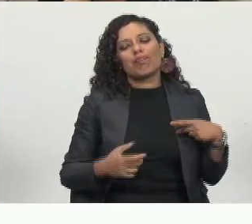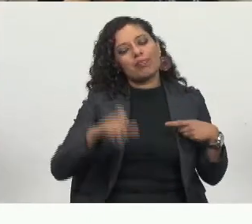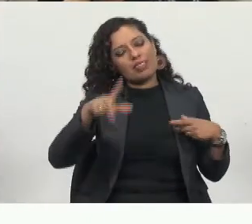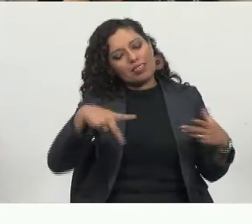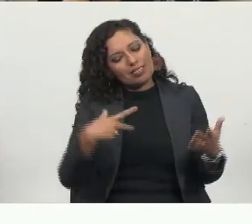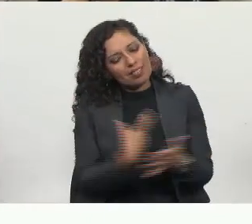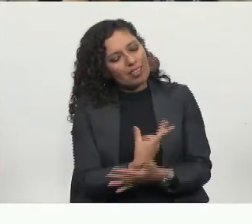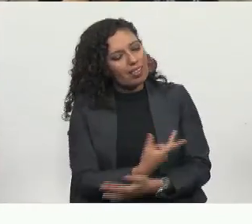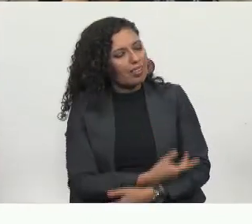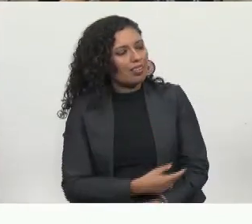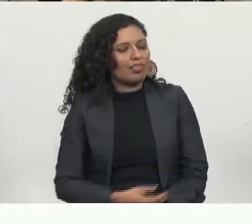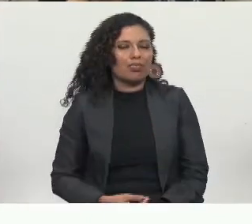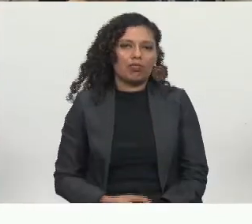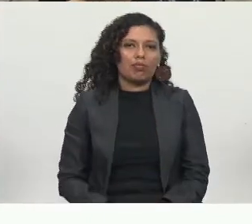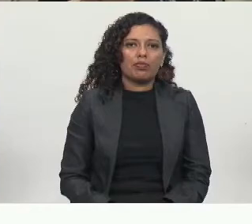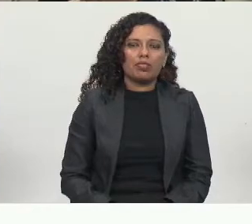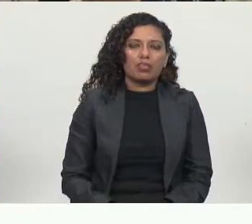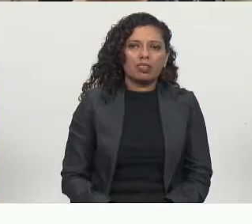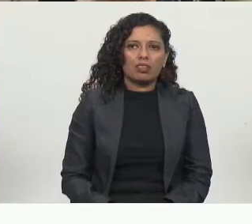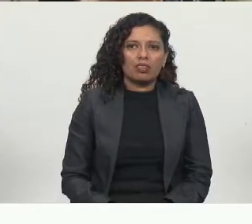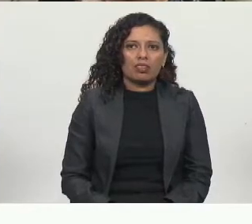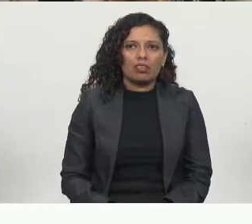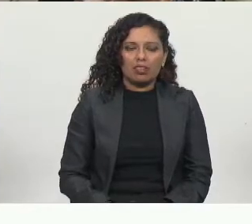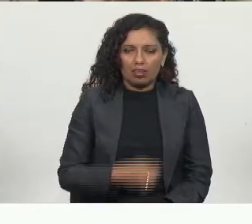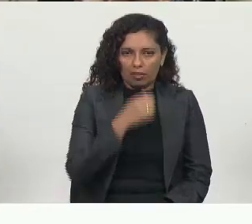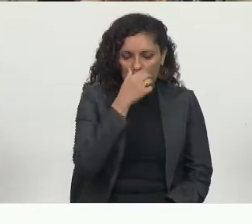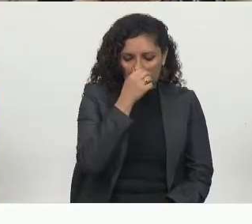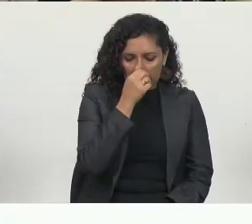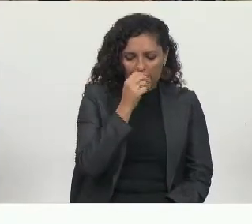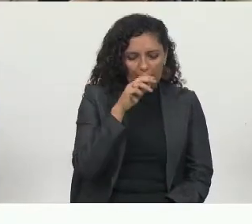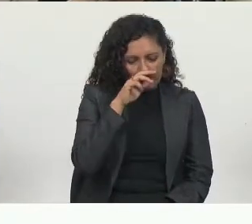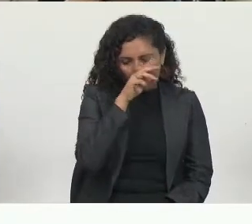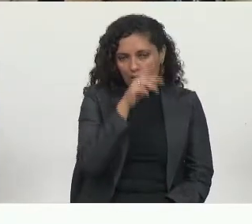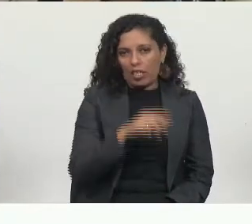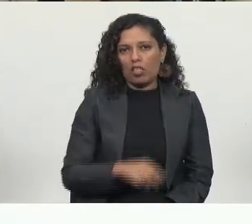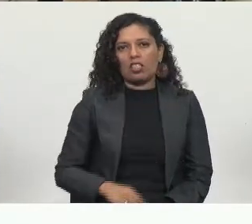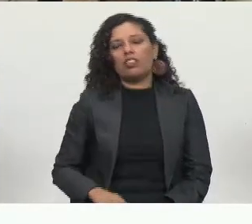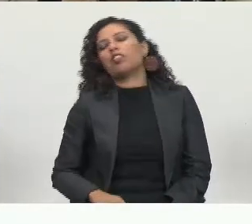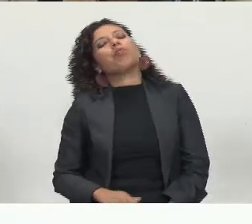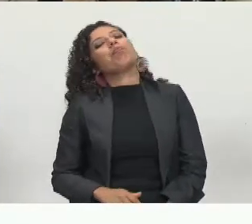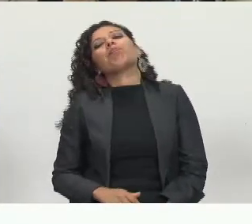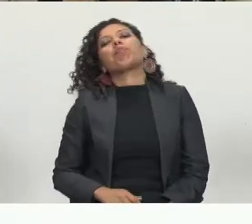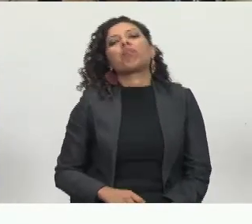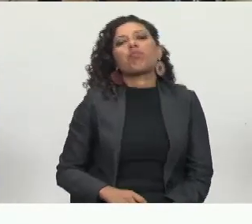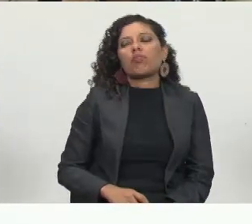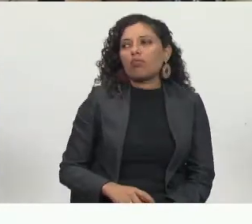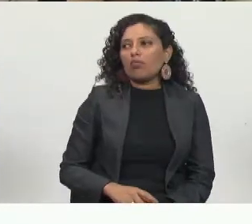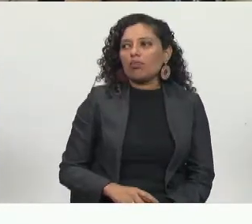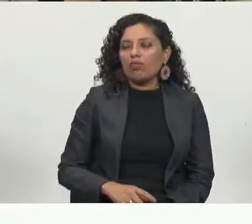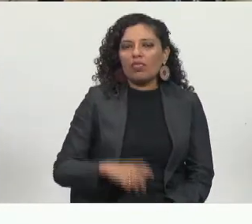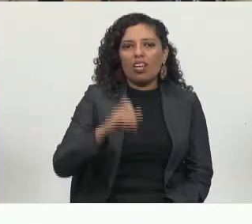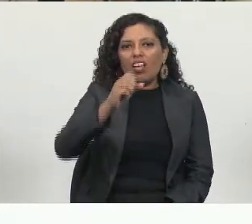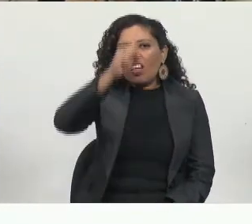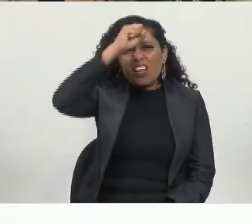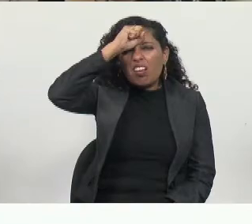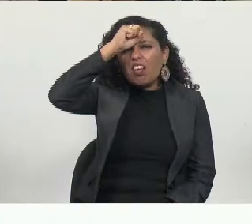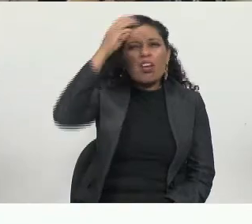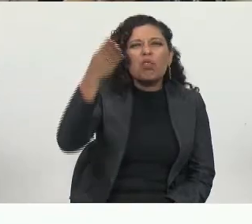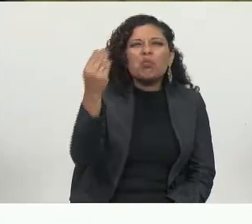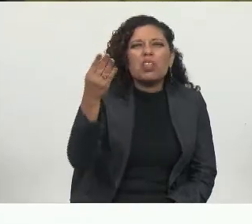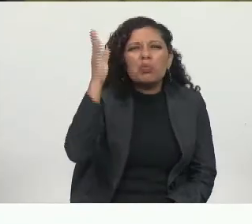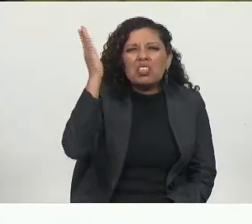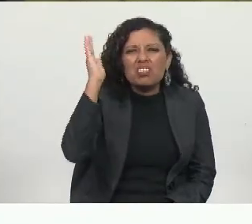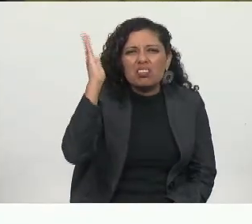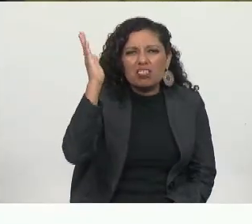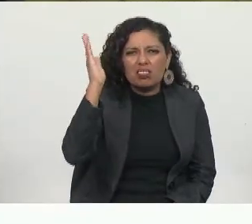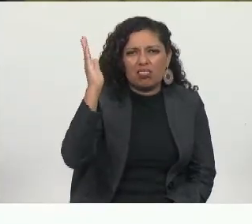si próprio. Mas a ignorância é muito atrevida. Rui Barbosa diz, a ignorância é muito atrevida. Entendeu? A ignorância.